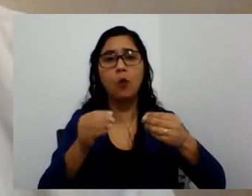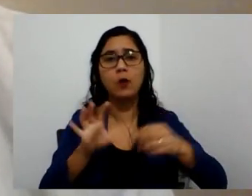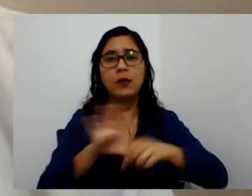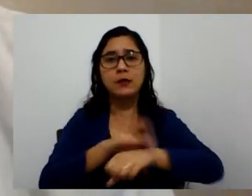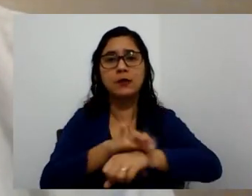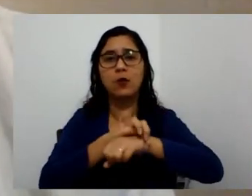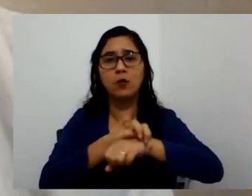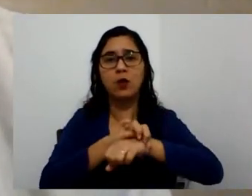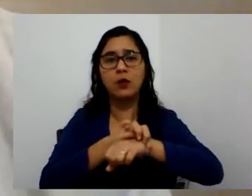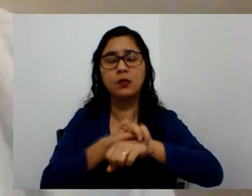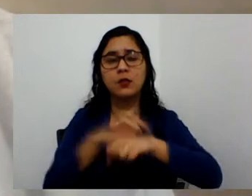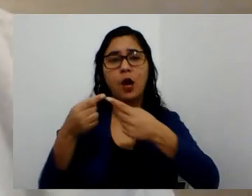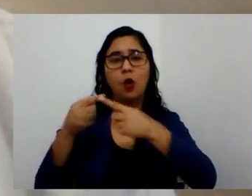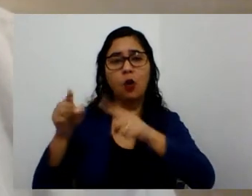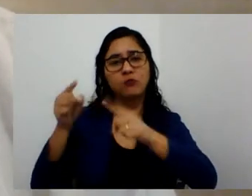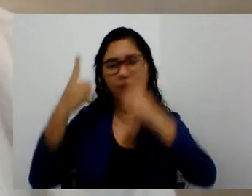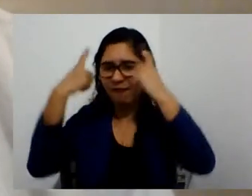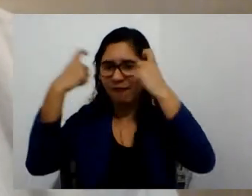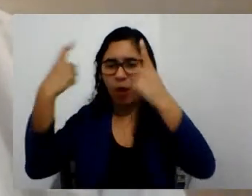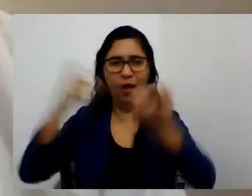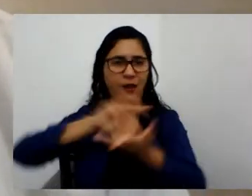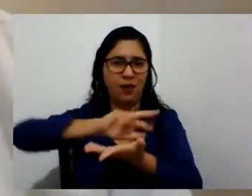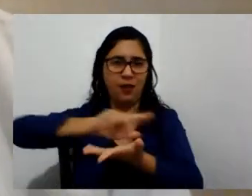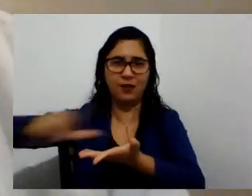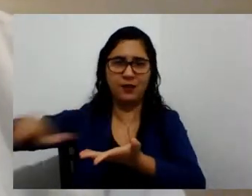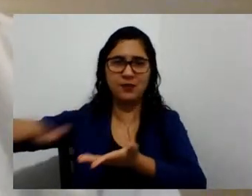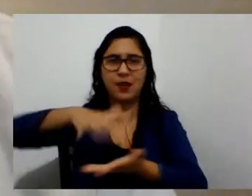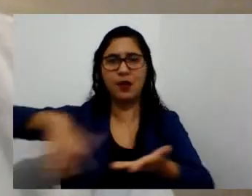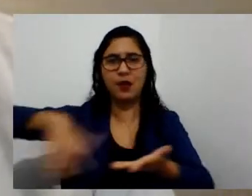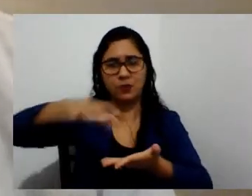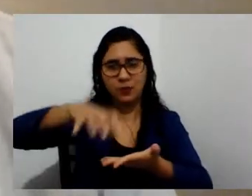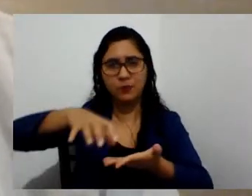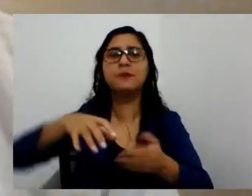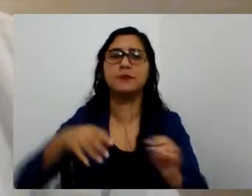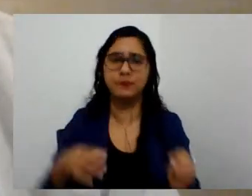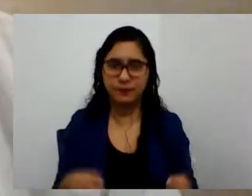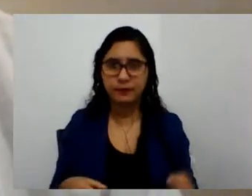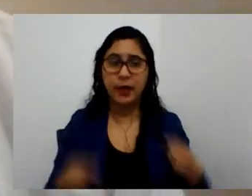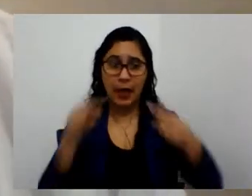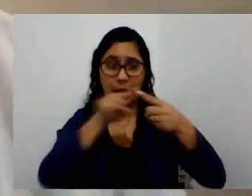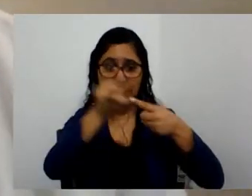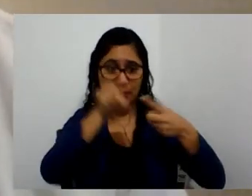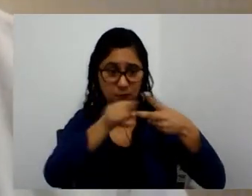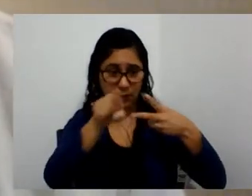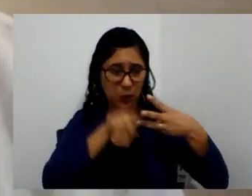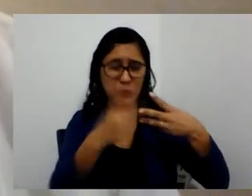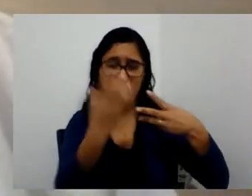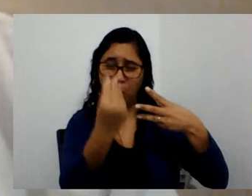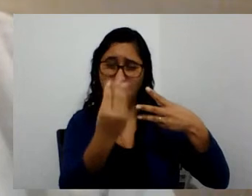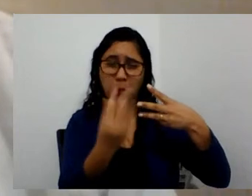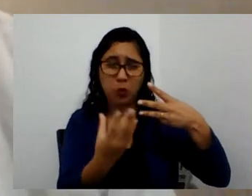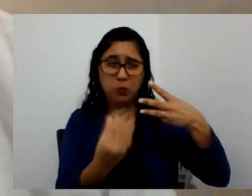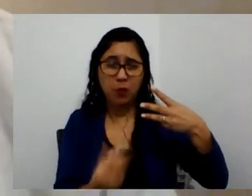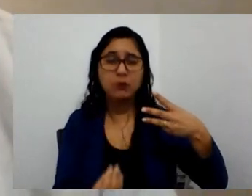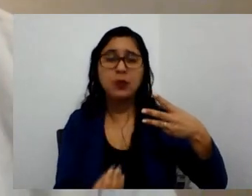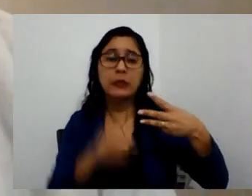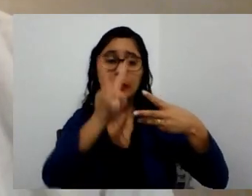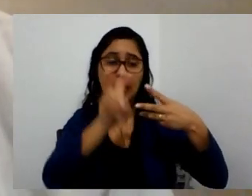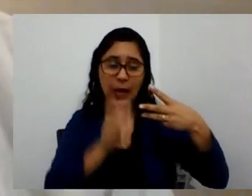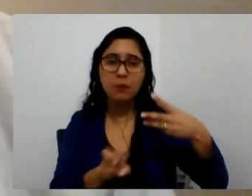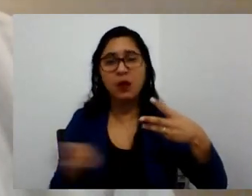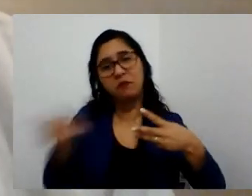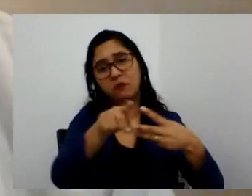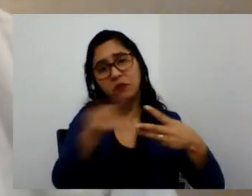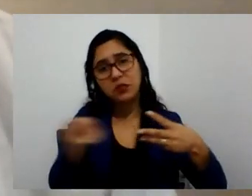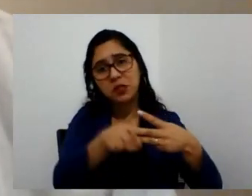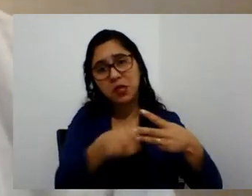as violências em geral no âmbito do campus. Então, essas três perguntas foram muito reiteradas, deixamos a critério